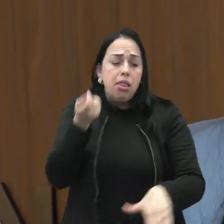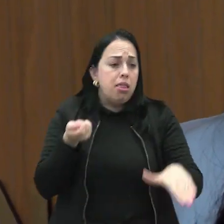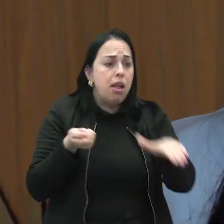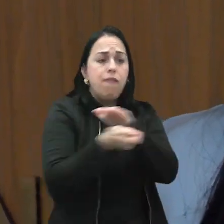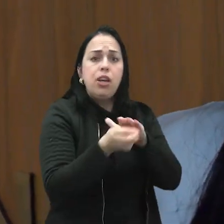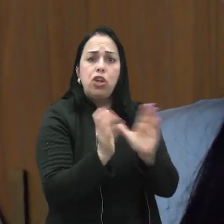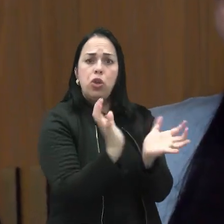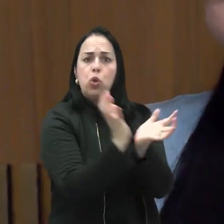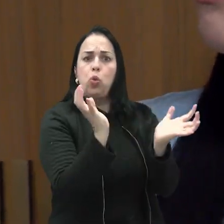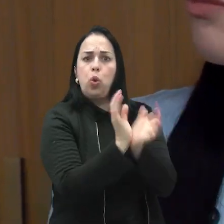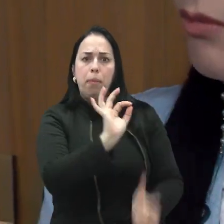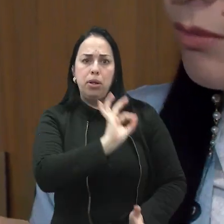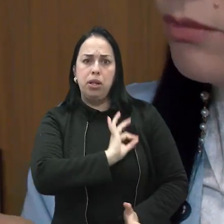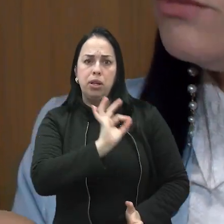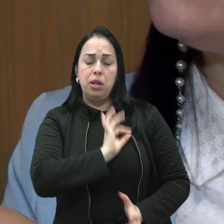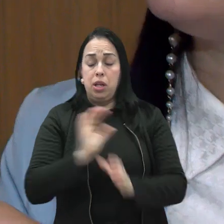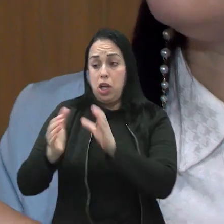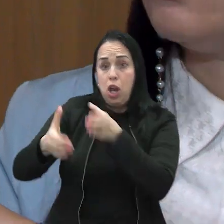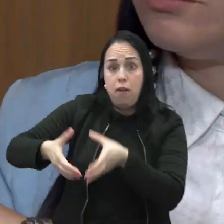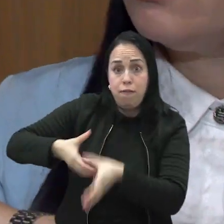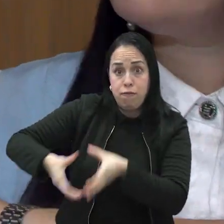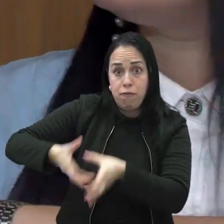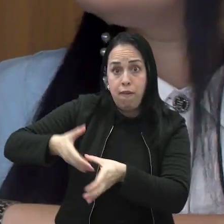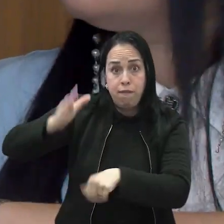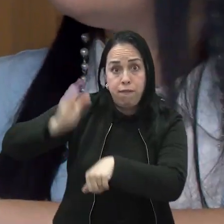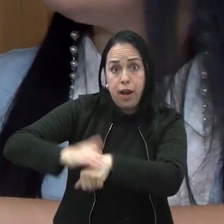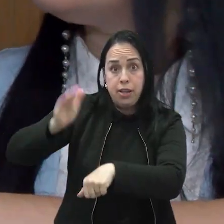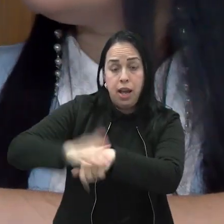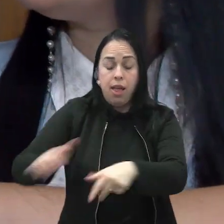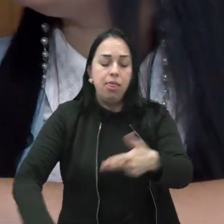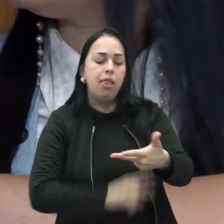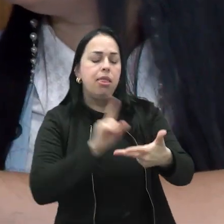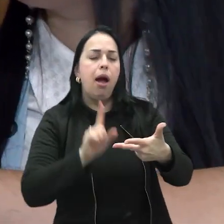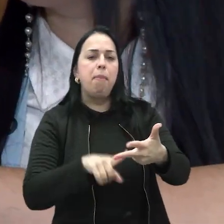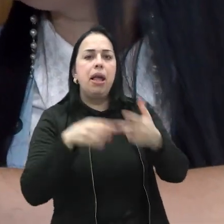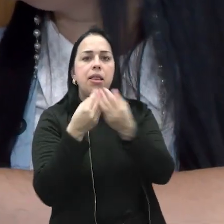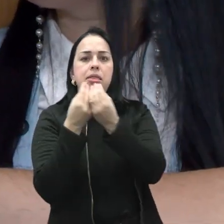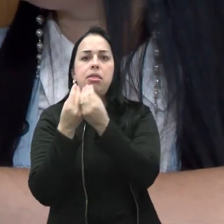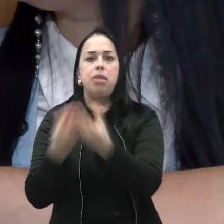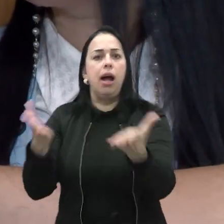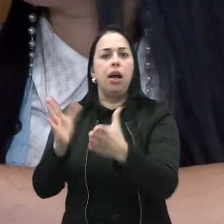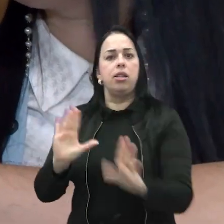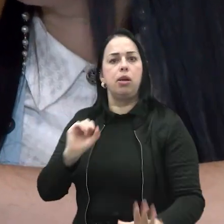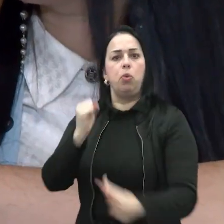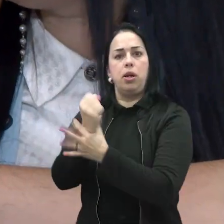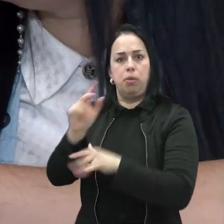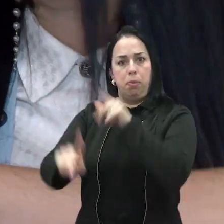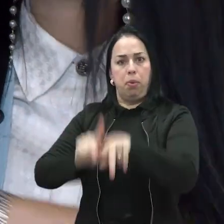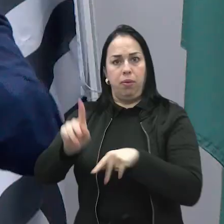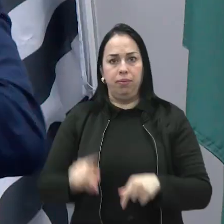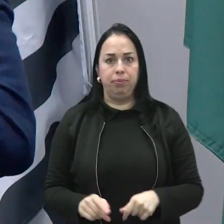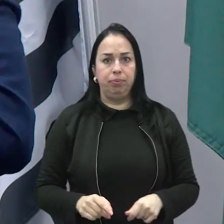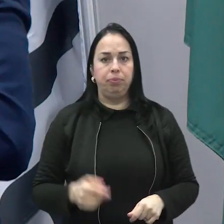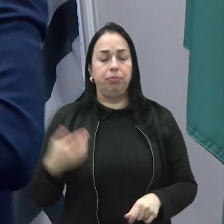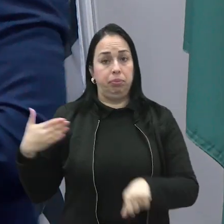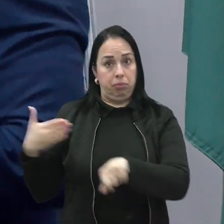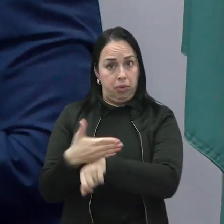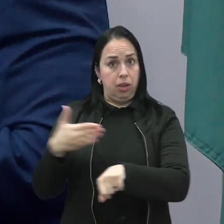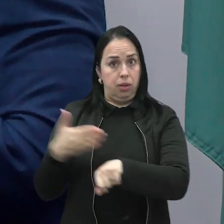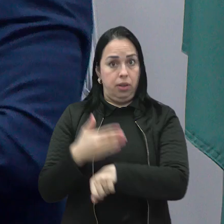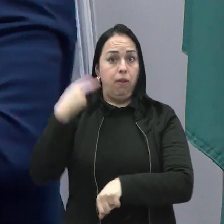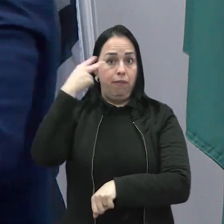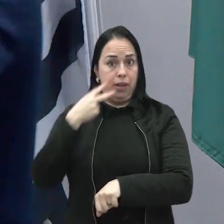investir na guarda, não deixe de ampliar os concursos públicos e a gente garantir a segurança do nosso povo joseense. Presentes